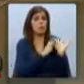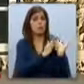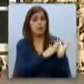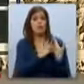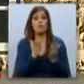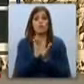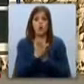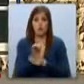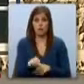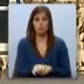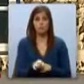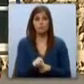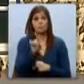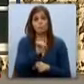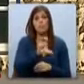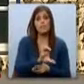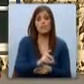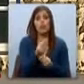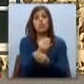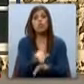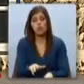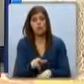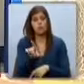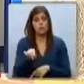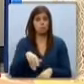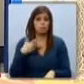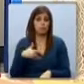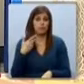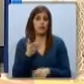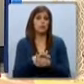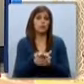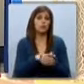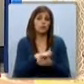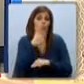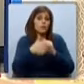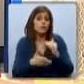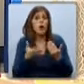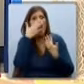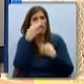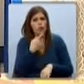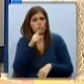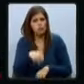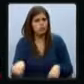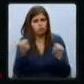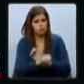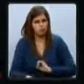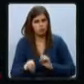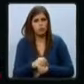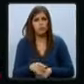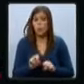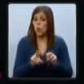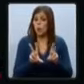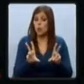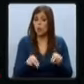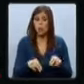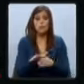dos Ledos, que tem primeiro ciclo e jardim de infância, lamenta a situação e acredita que não se volta a repetir. Nunca houve nenhum